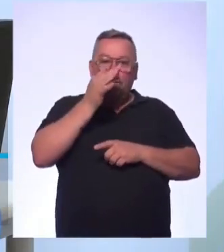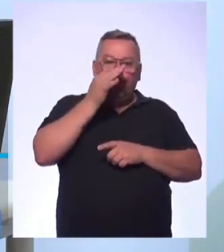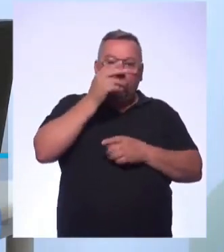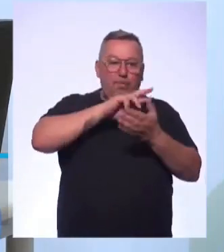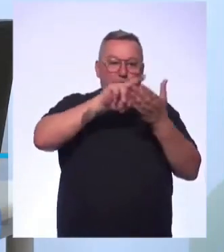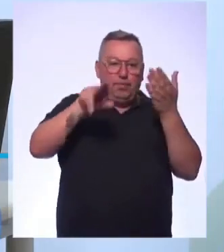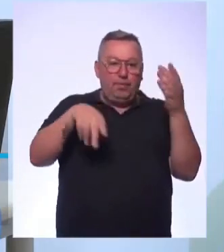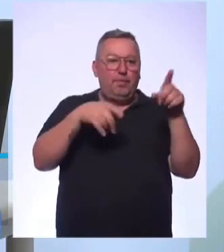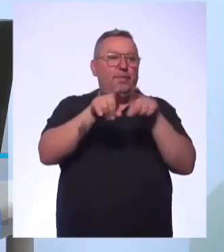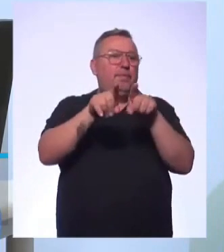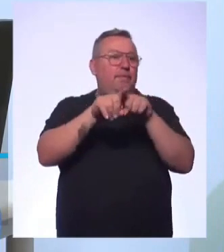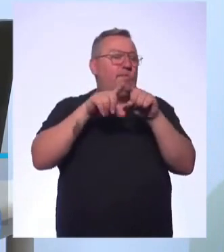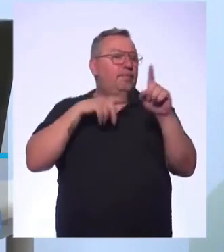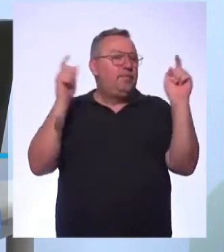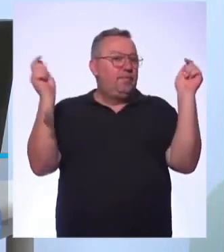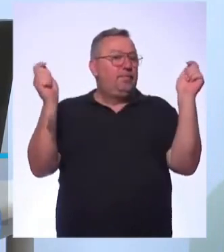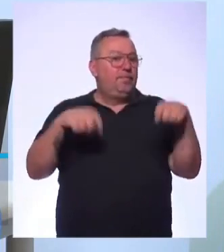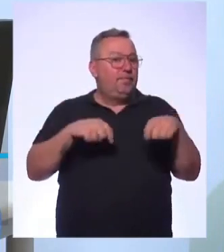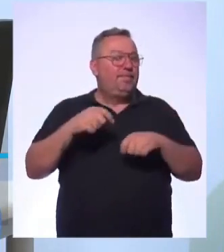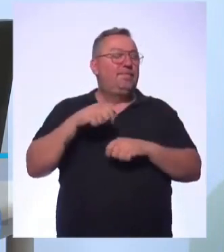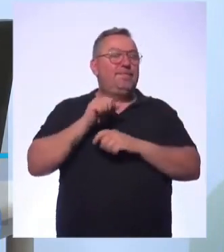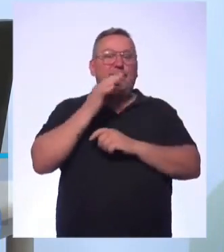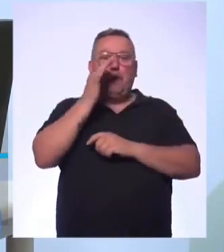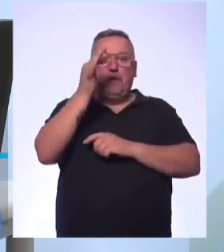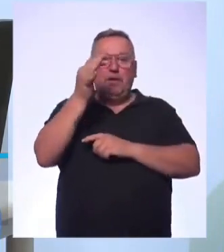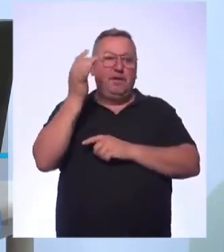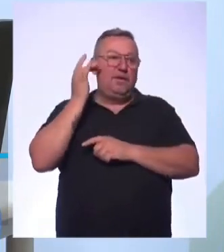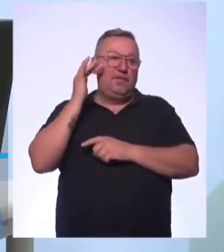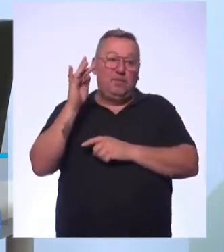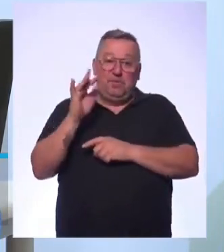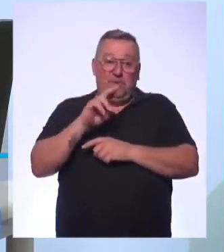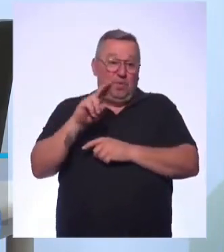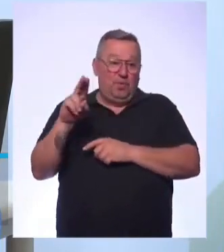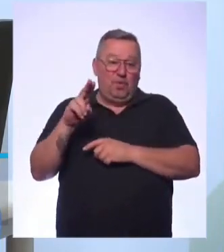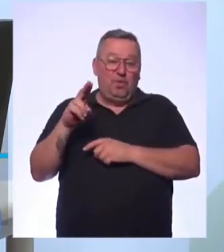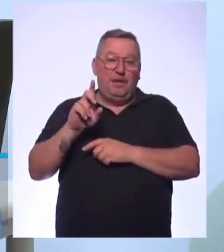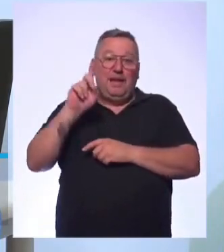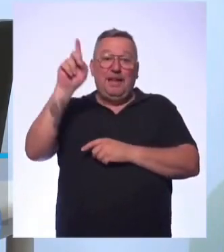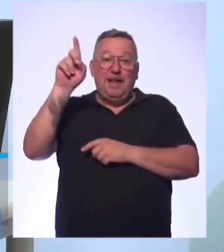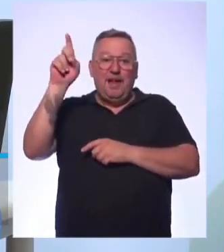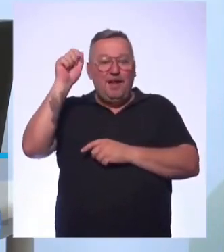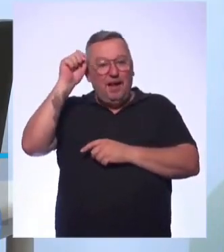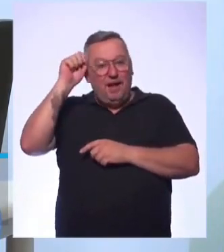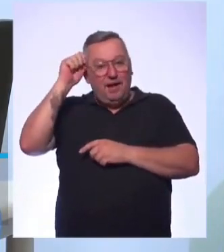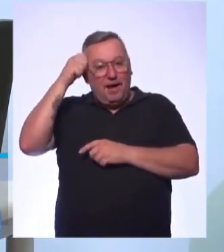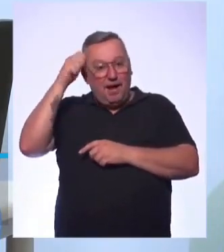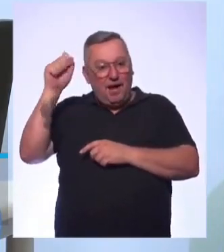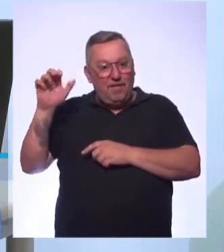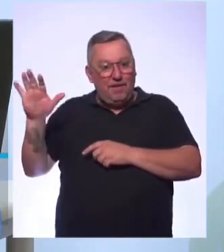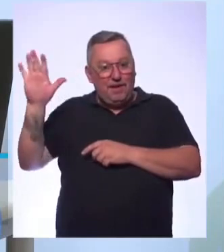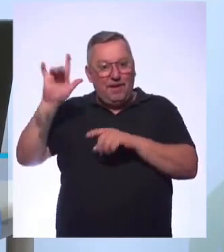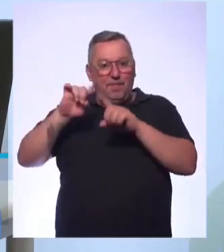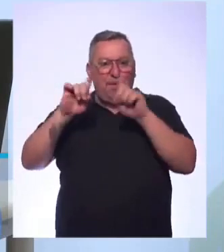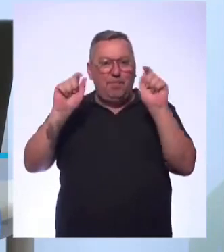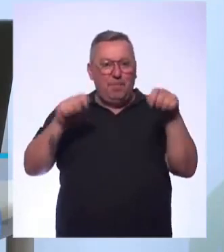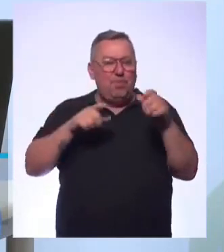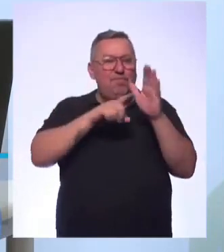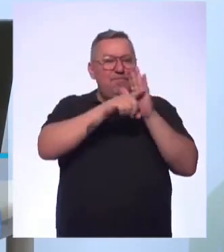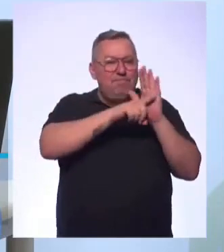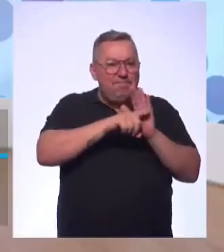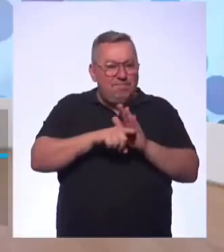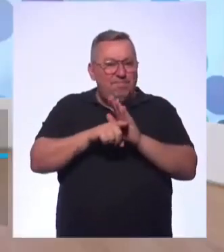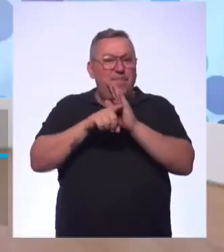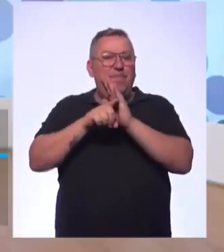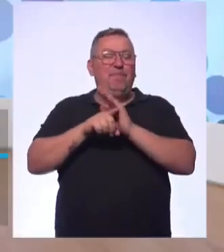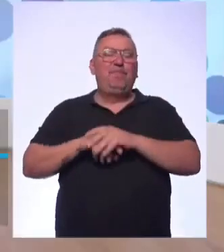Então, temos a possibilidade da planta. Não sei o nome das plantas que nascem lá, não sou professora de ciências, mas vocês podem, de repente, investigar, tá? É uma